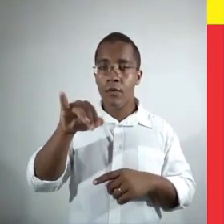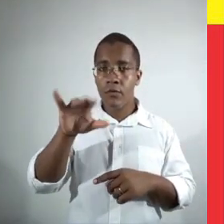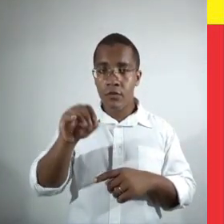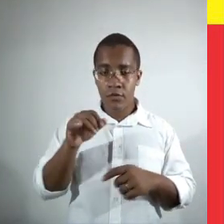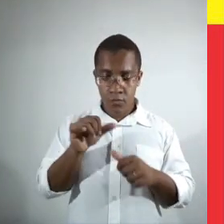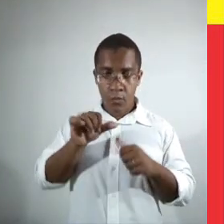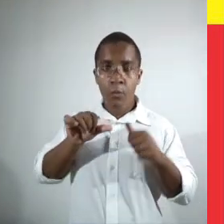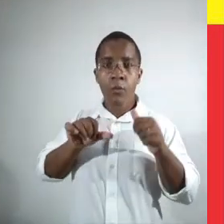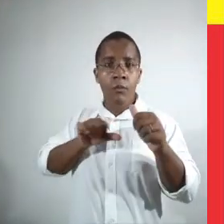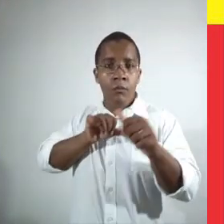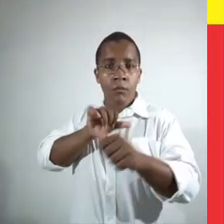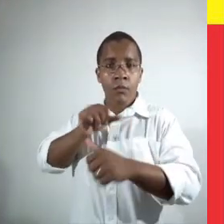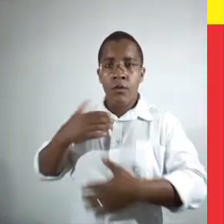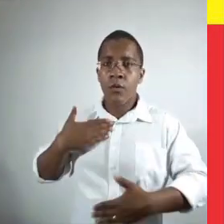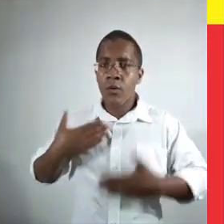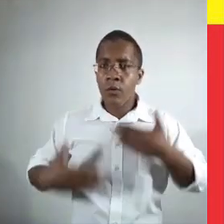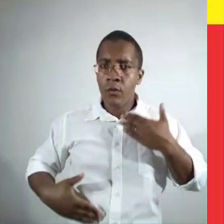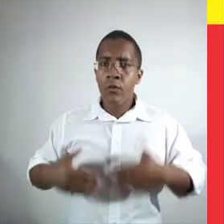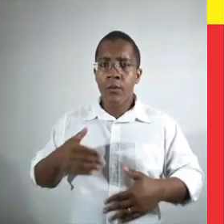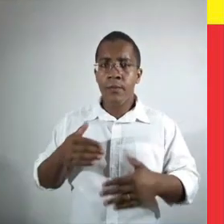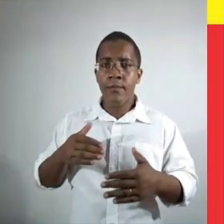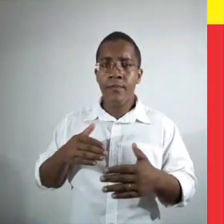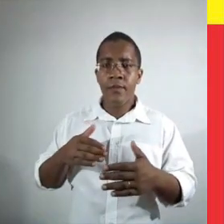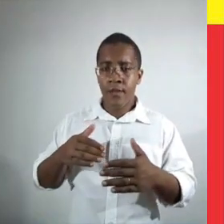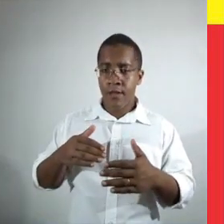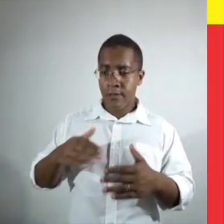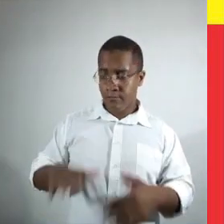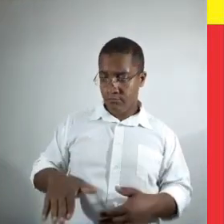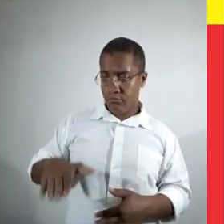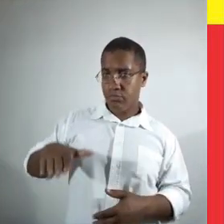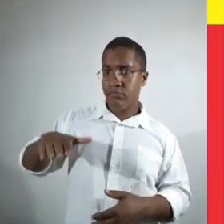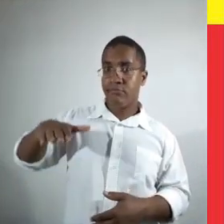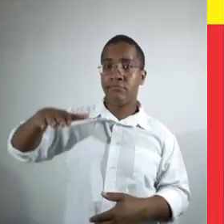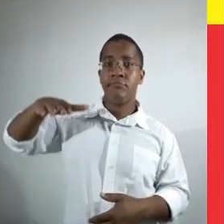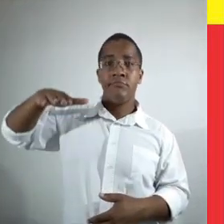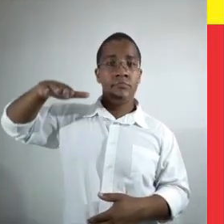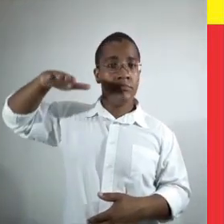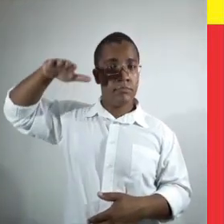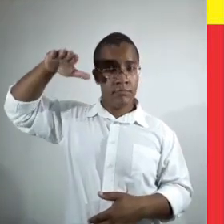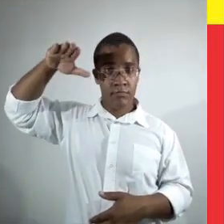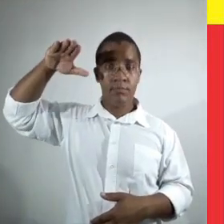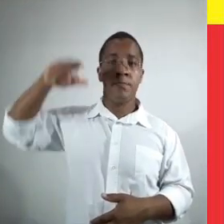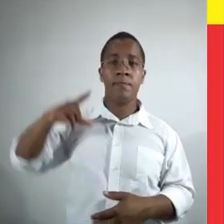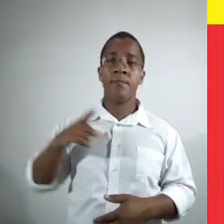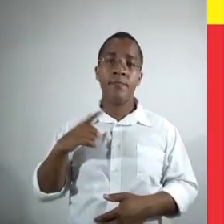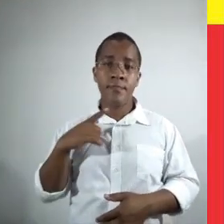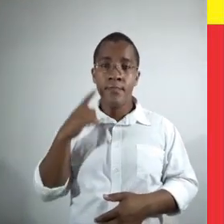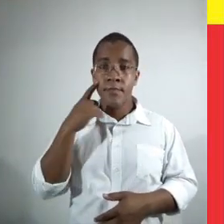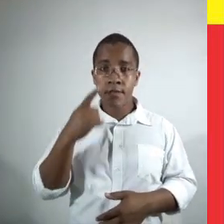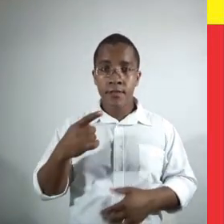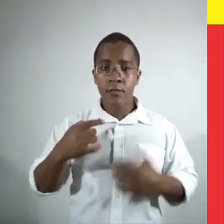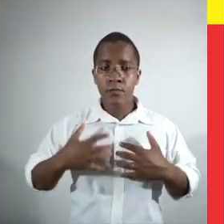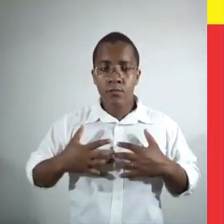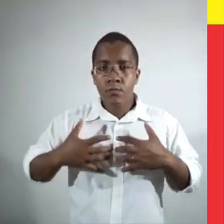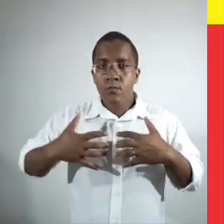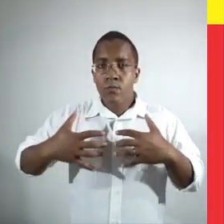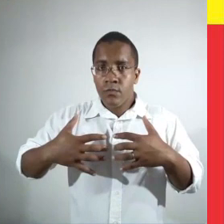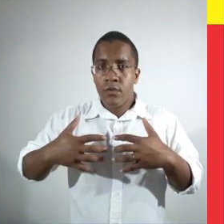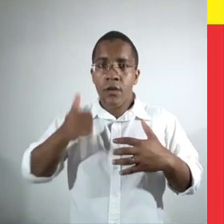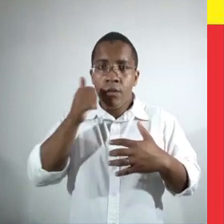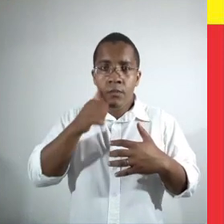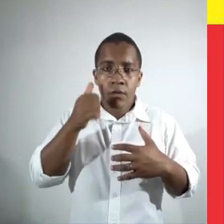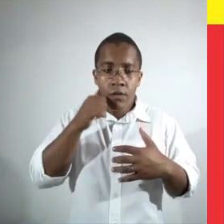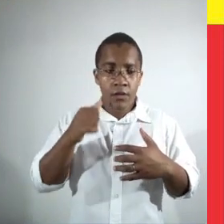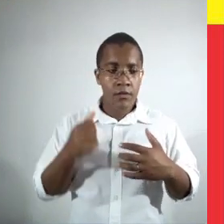corpo com a fase intermediária até chegar à fase adulta. Note aí, né, o aumento das glândulas